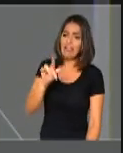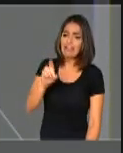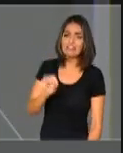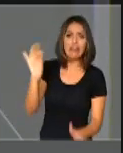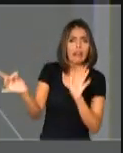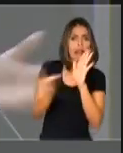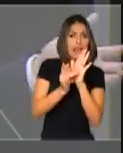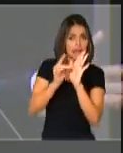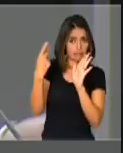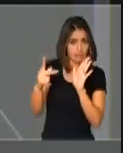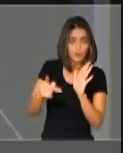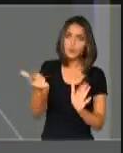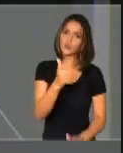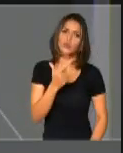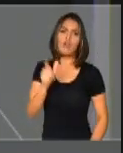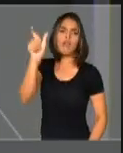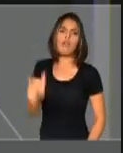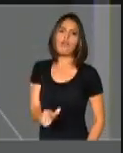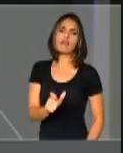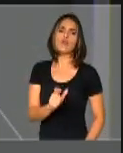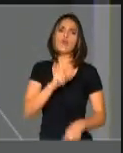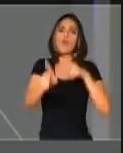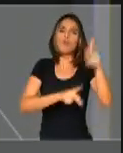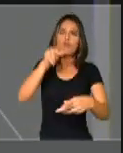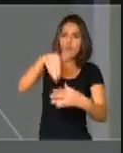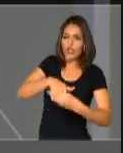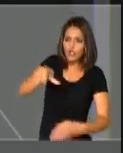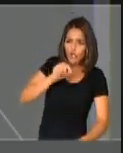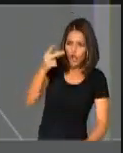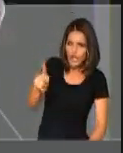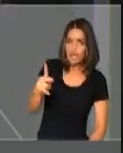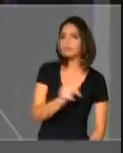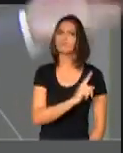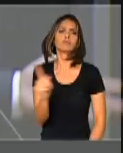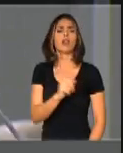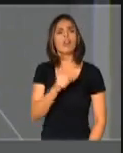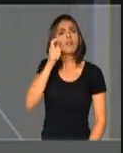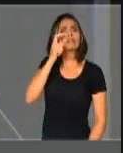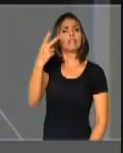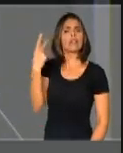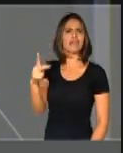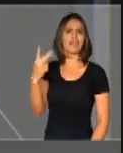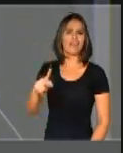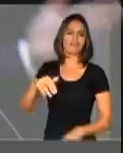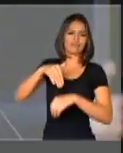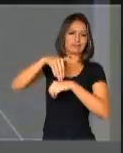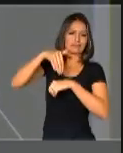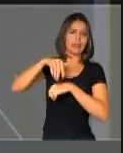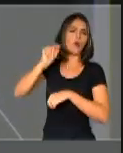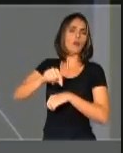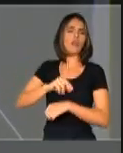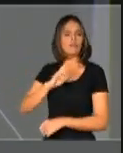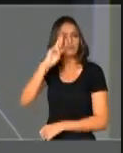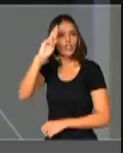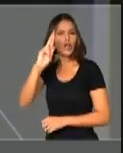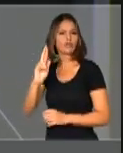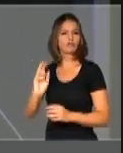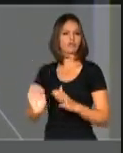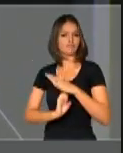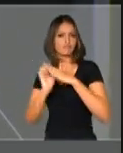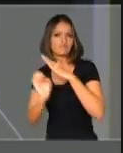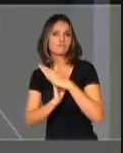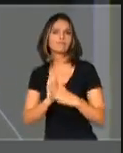muita legitimidade, porque, na verdade, ele tem os seus interesses, os interesses dos grandes empresários, os interesses